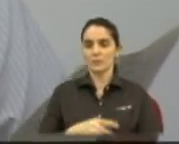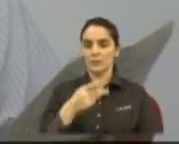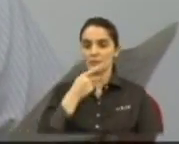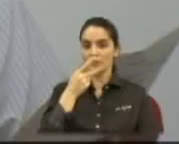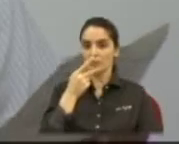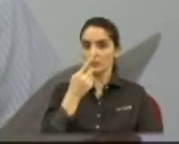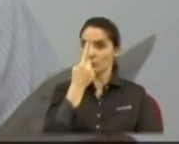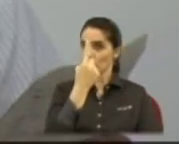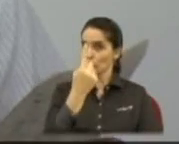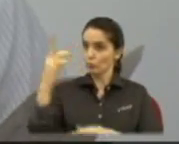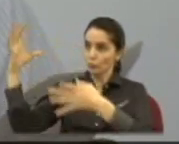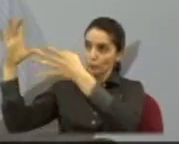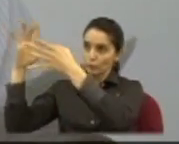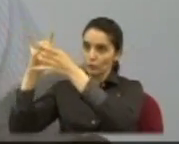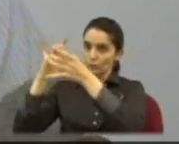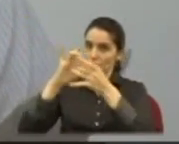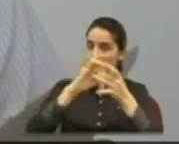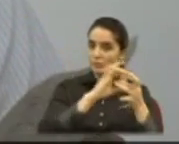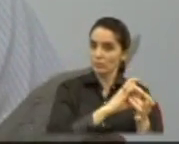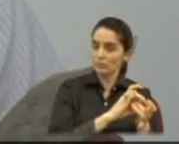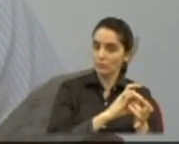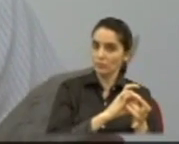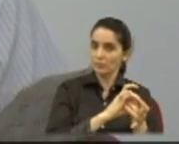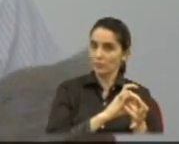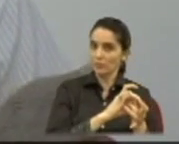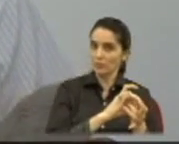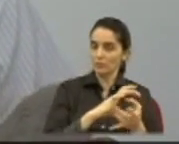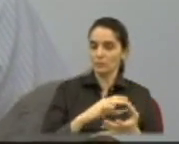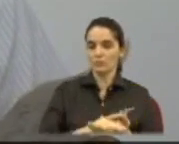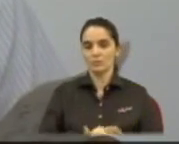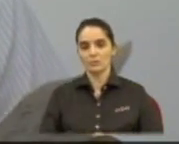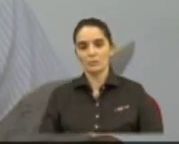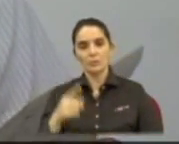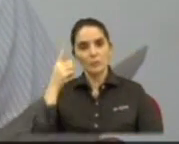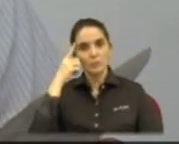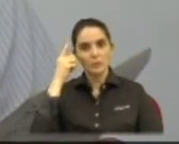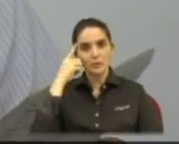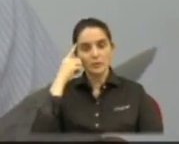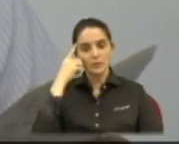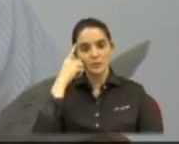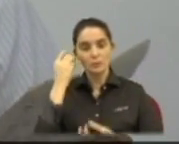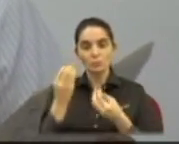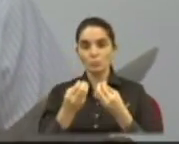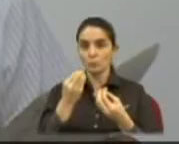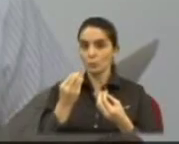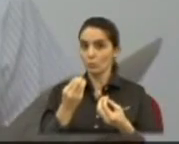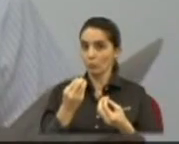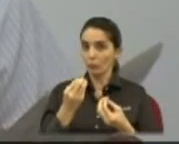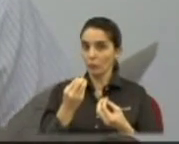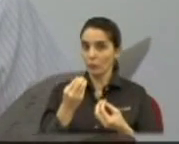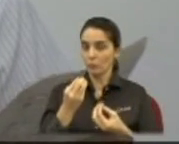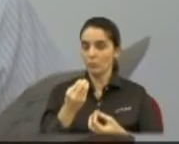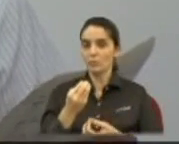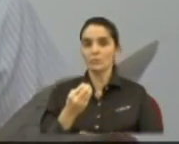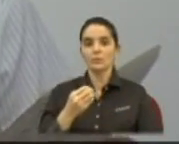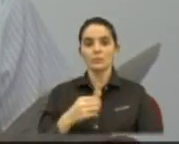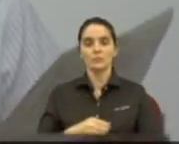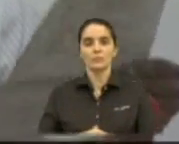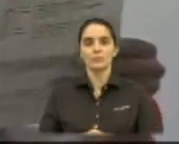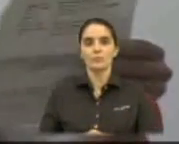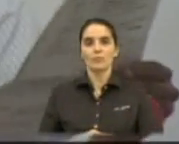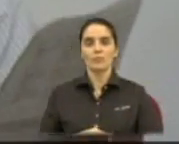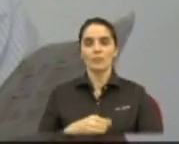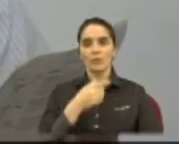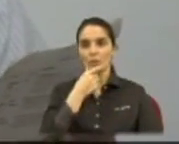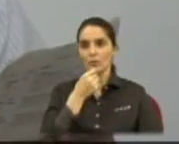contexto. Nós pensamos do ponto de vista do homem e nunca da mulher. Aí ela termina